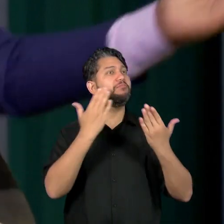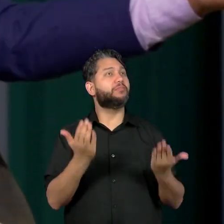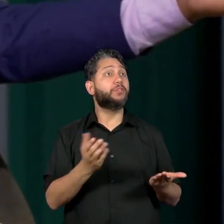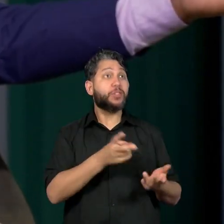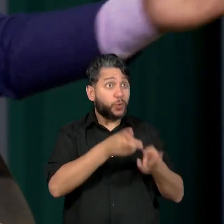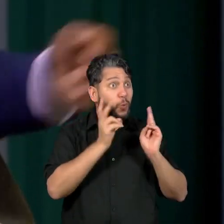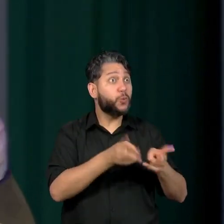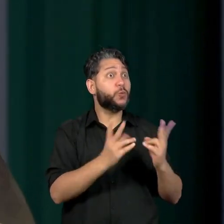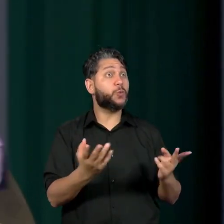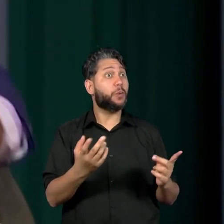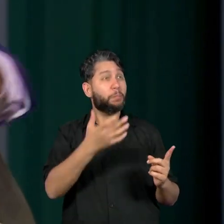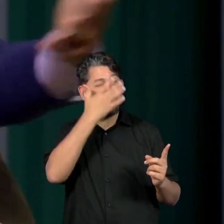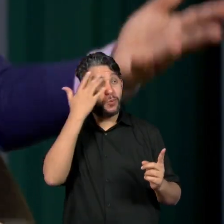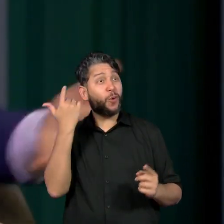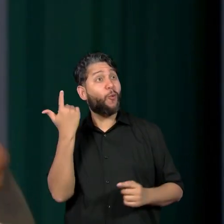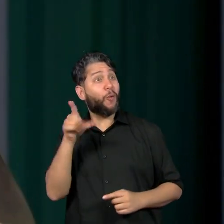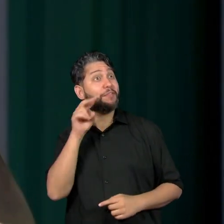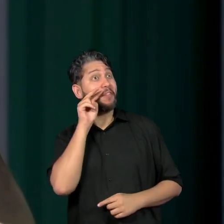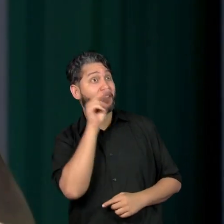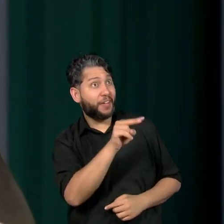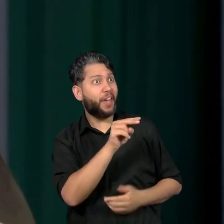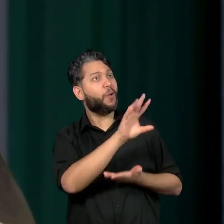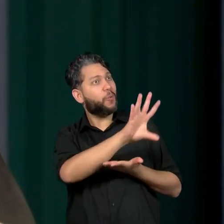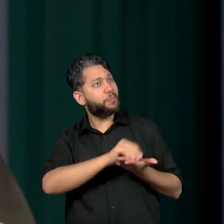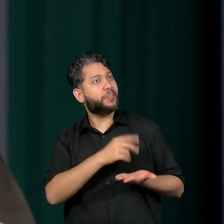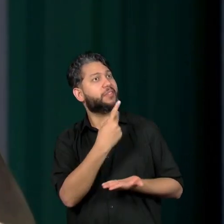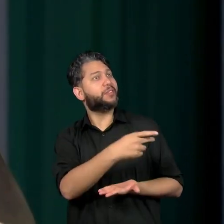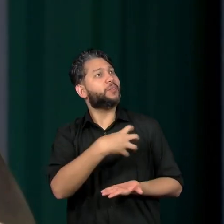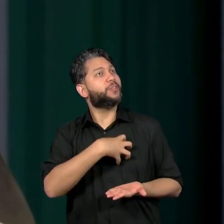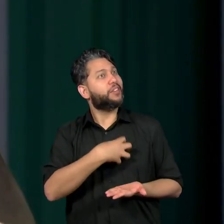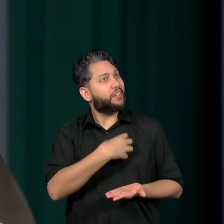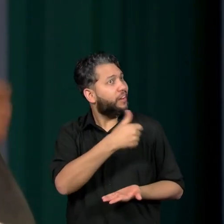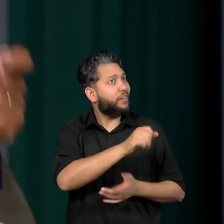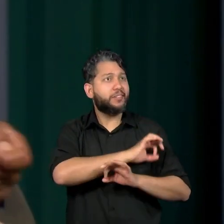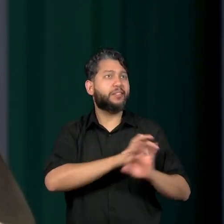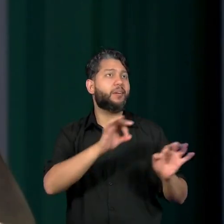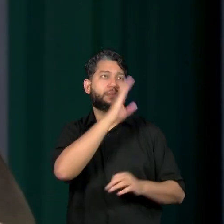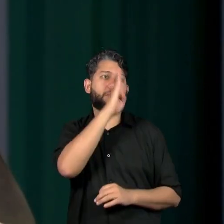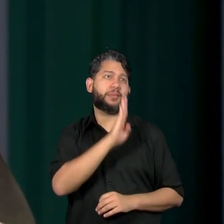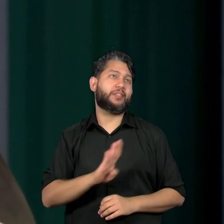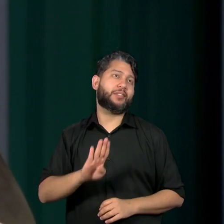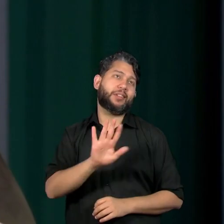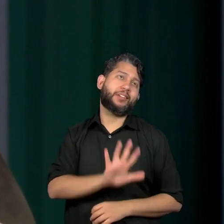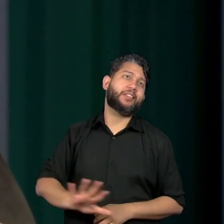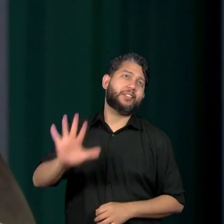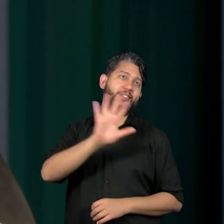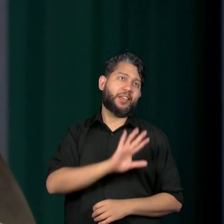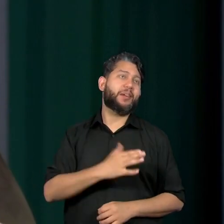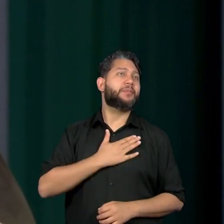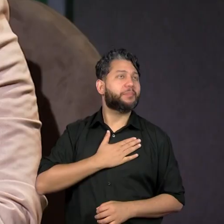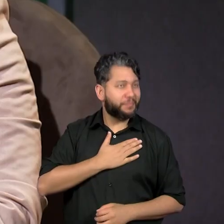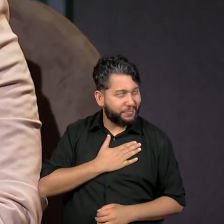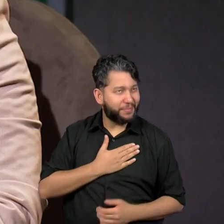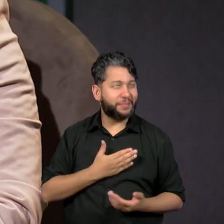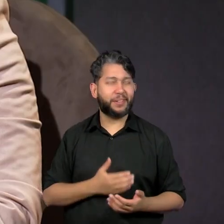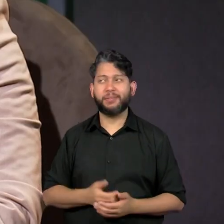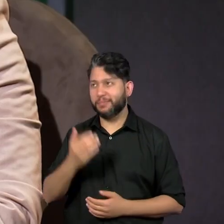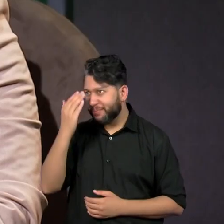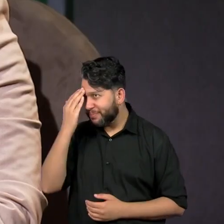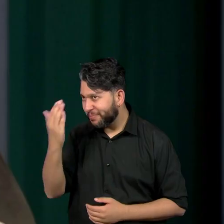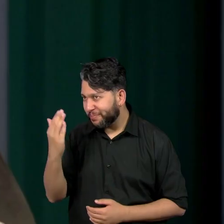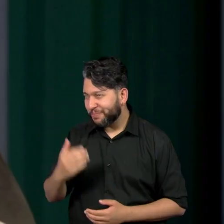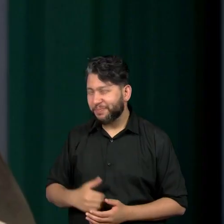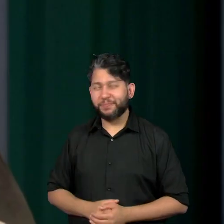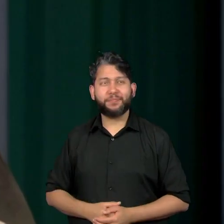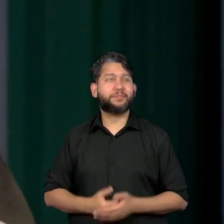continue inspirando as Danieles de todas as partes do nosso país. E agradecer a gentileza da sua presença. Obrigado, professor. Tá bom? E